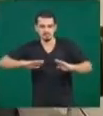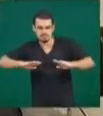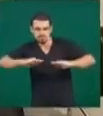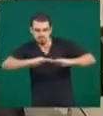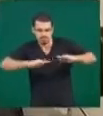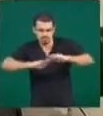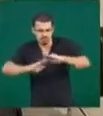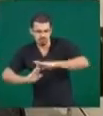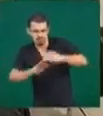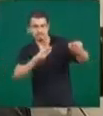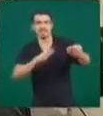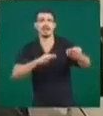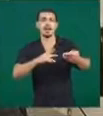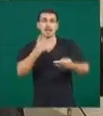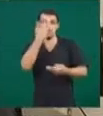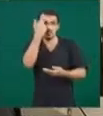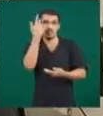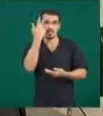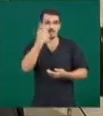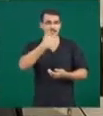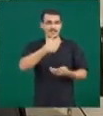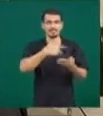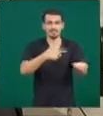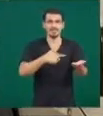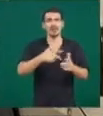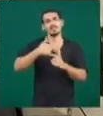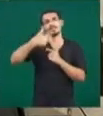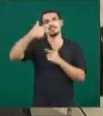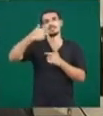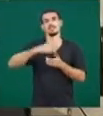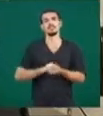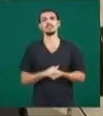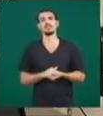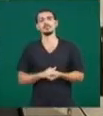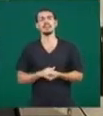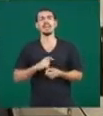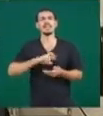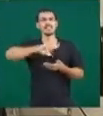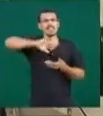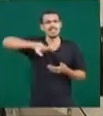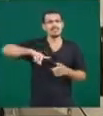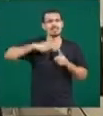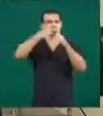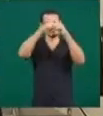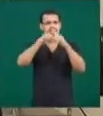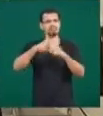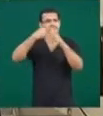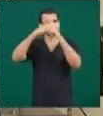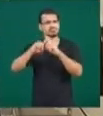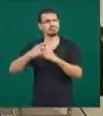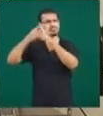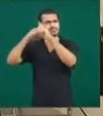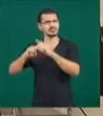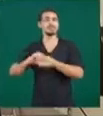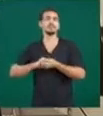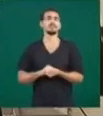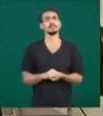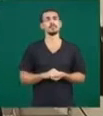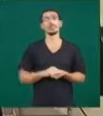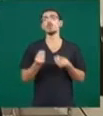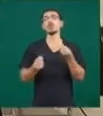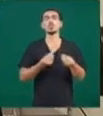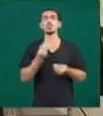isso é vencedor naquela etapa, e aí ele vai ter que ter outras etapas com outros concorrentes. Professor, como é possível participar